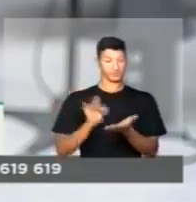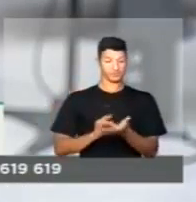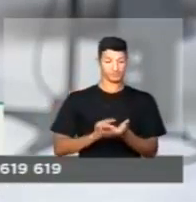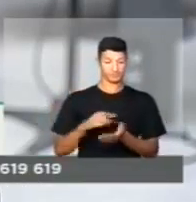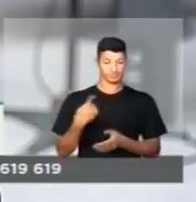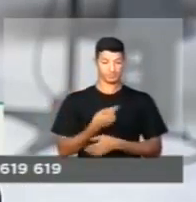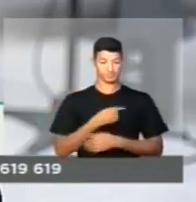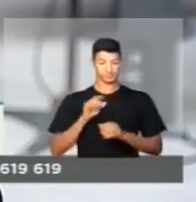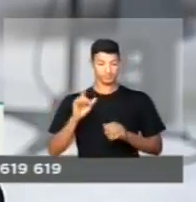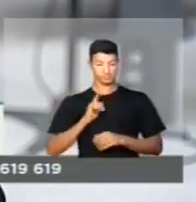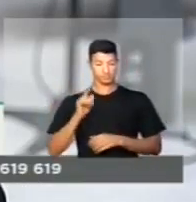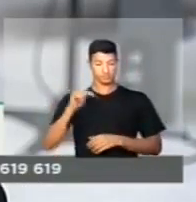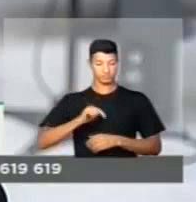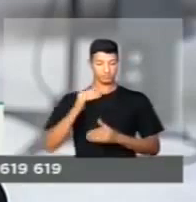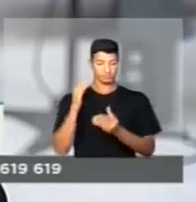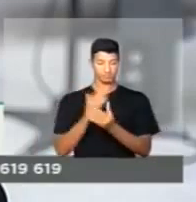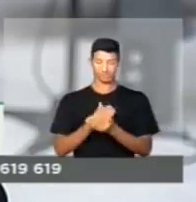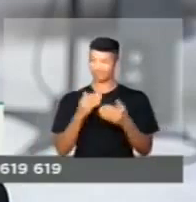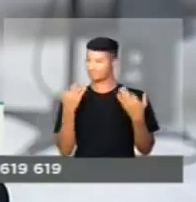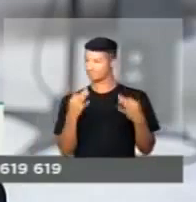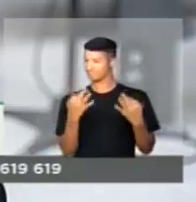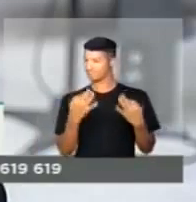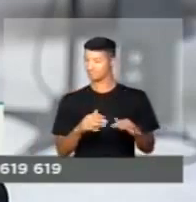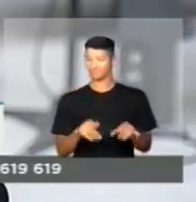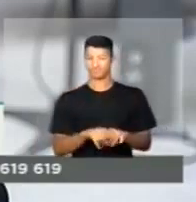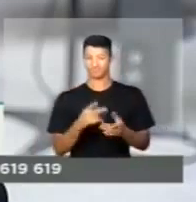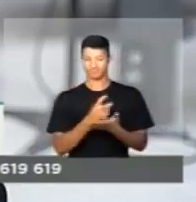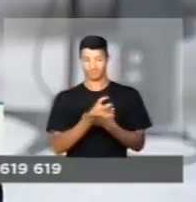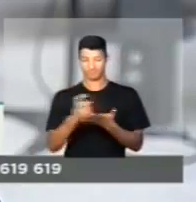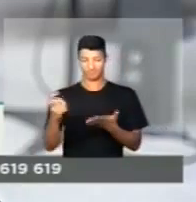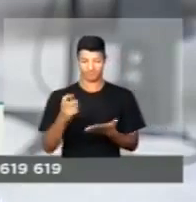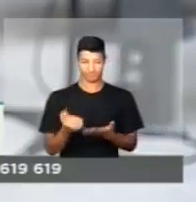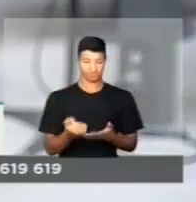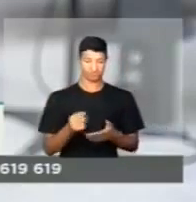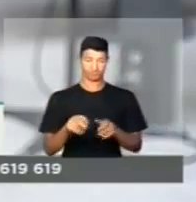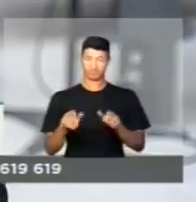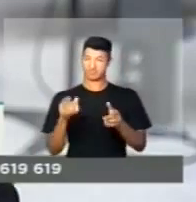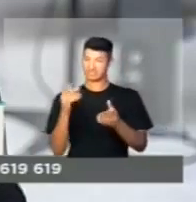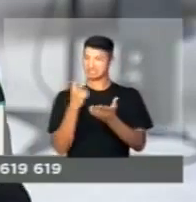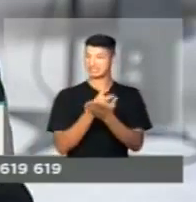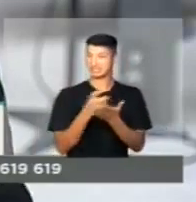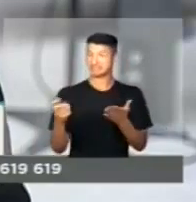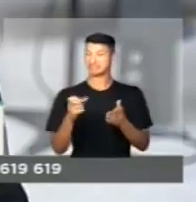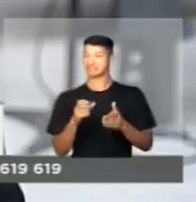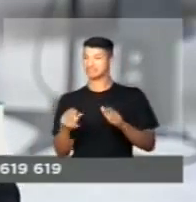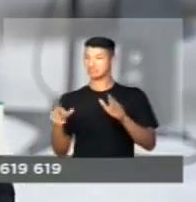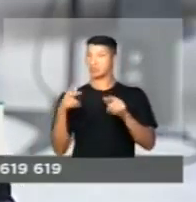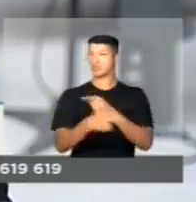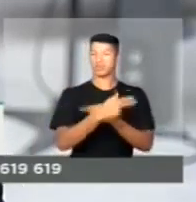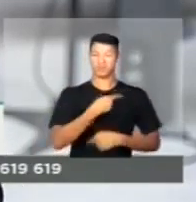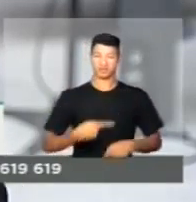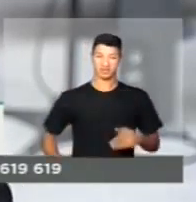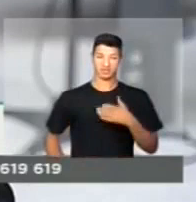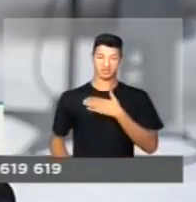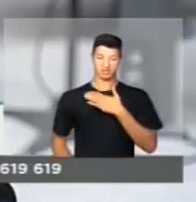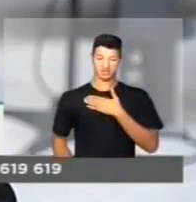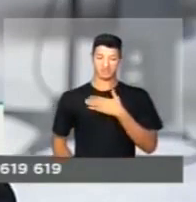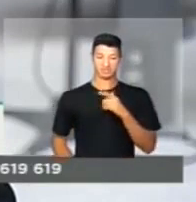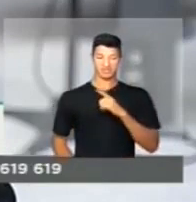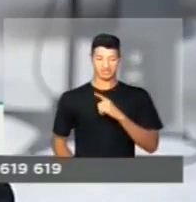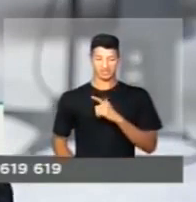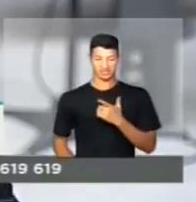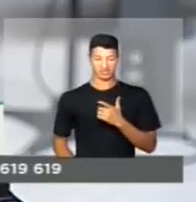verdade, nós tivemos aqui um processo doloroso de impeachment. E esse processo doloroso de impeachment, para mim, me